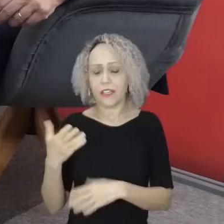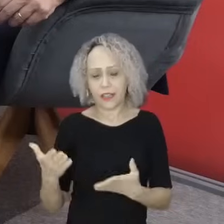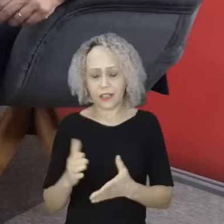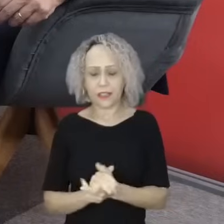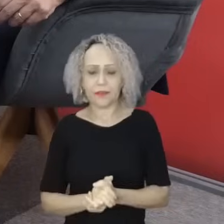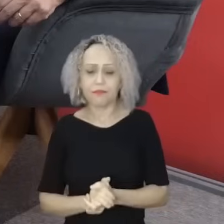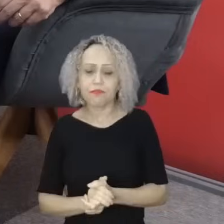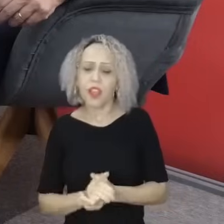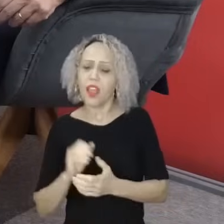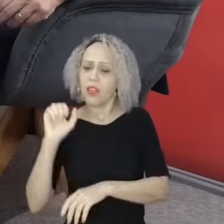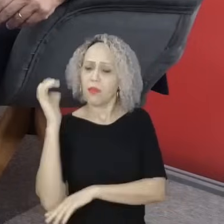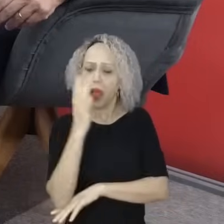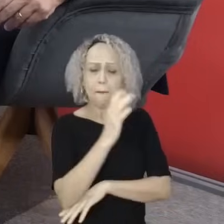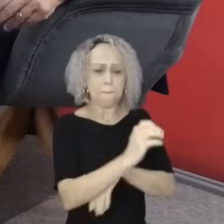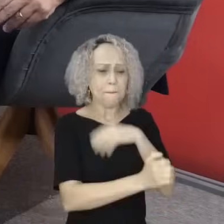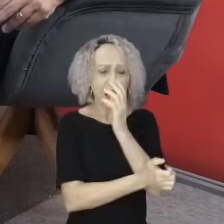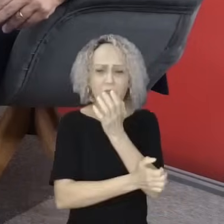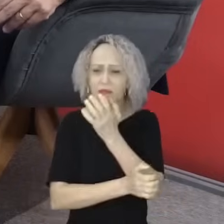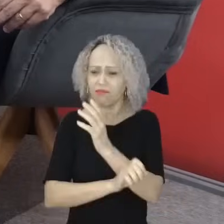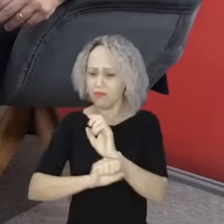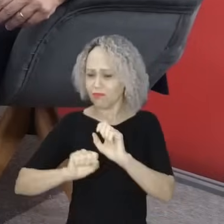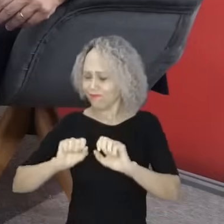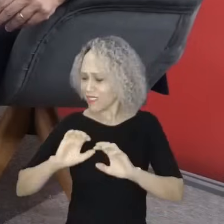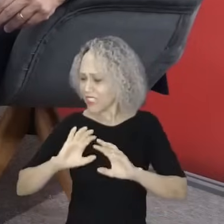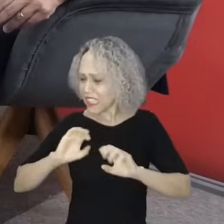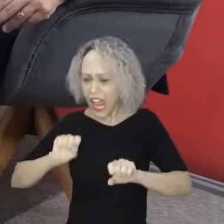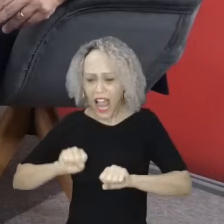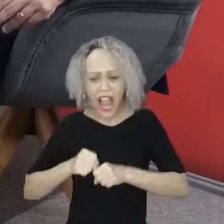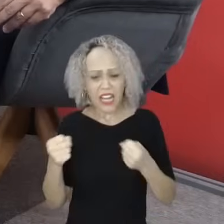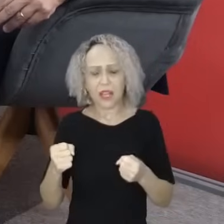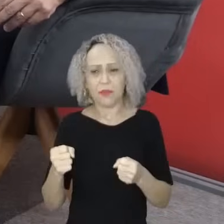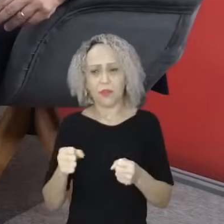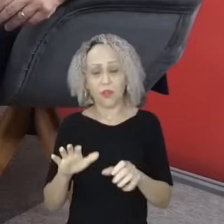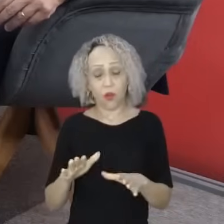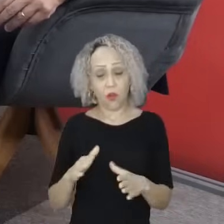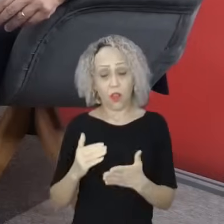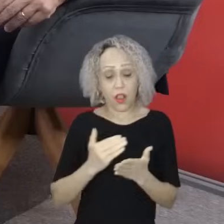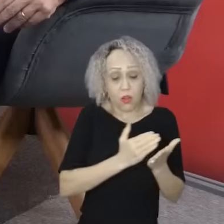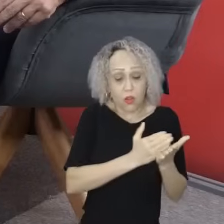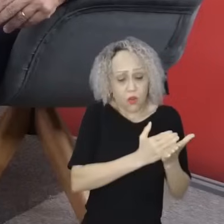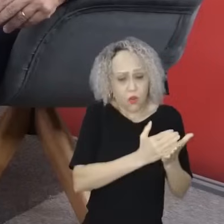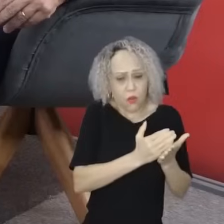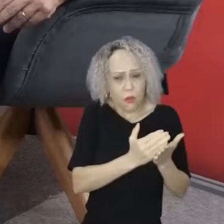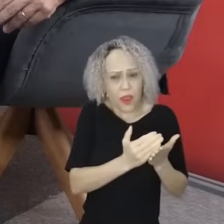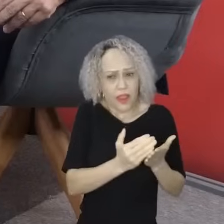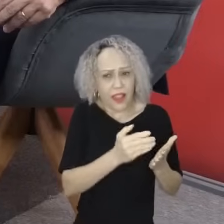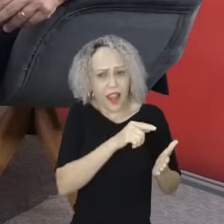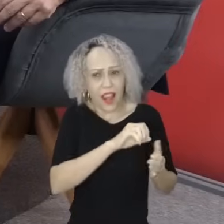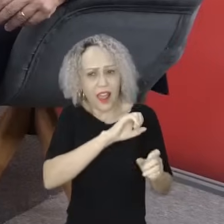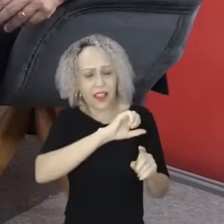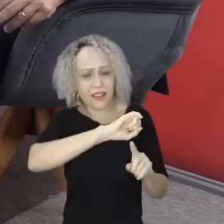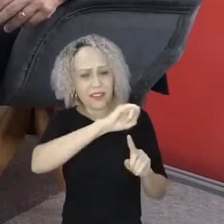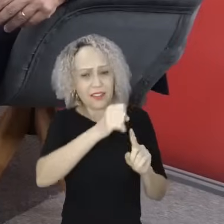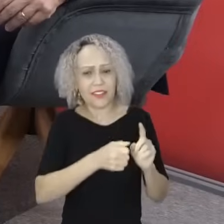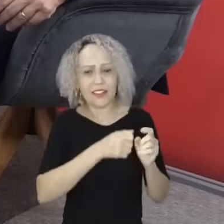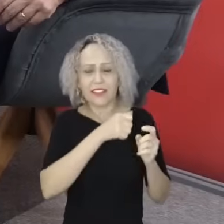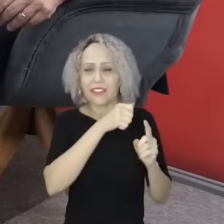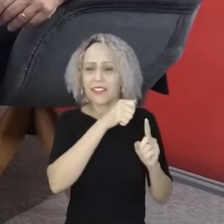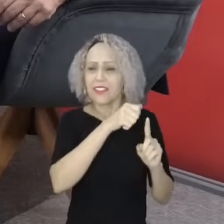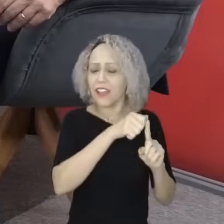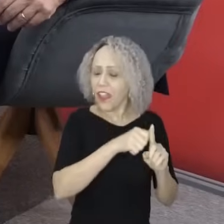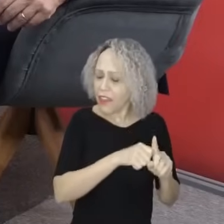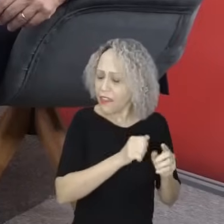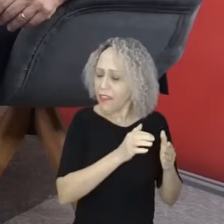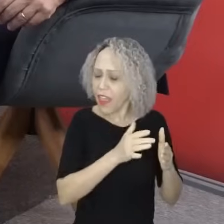combate ao desmatamento e que a gente já viu bons sinais desde esse início de ano até agora. A ministra Marina Silva também comemorando